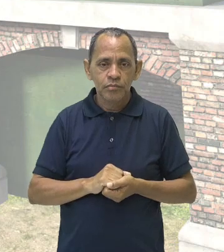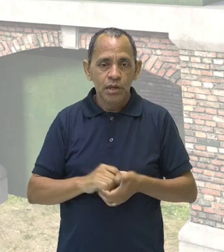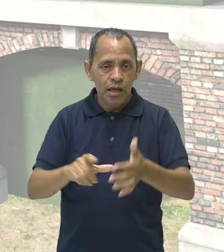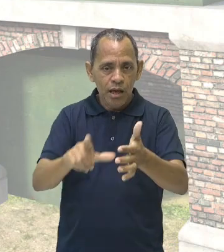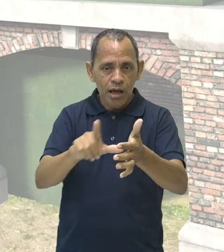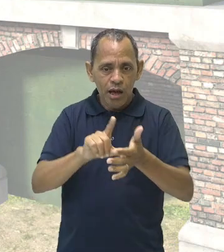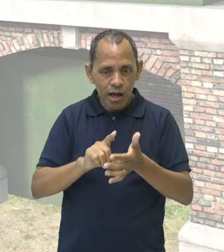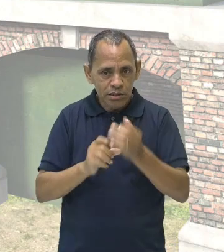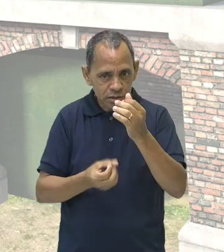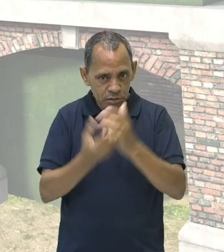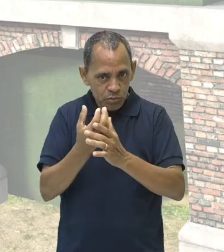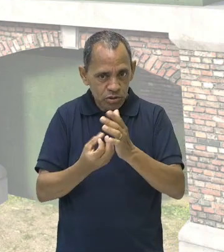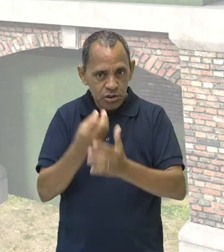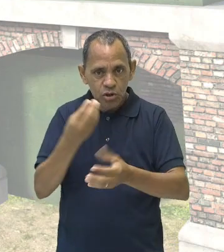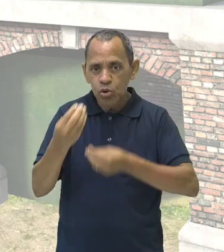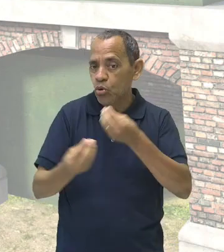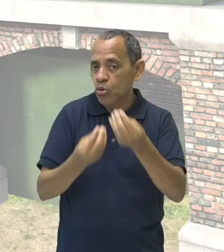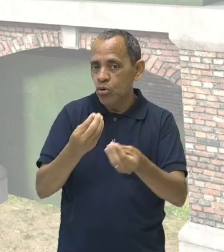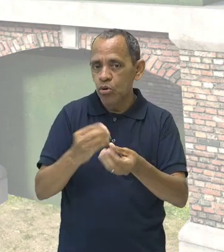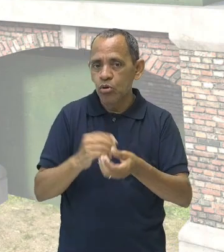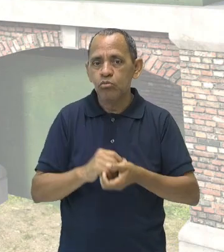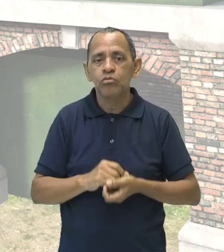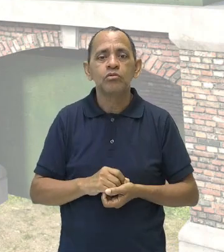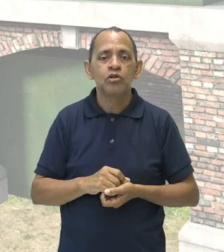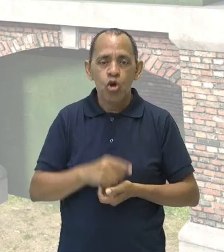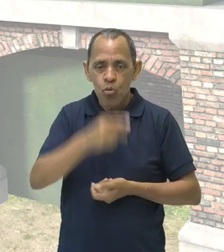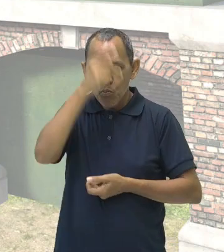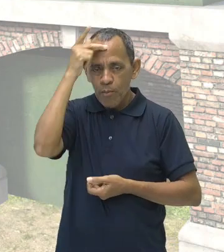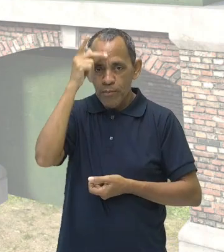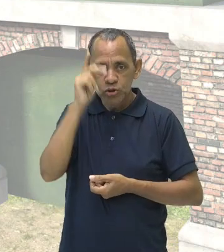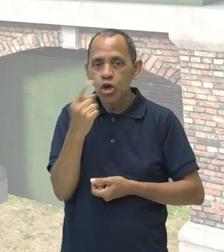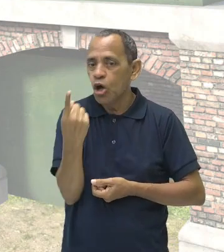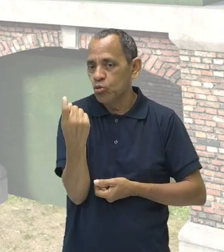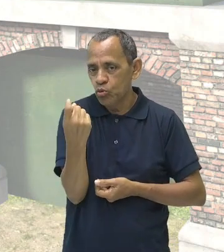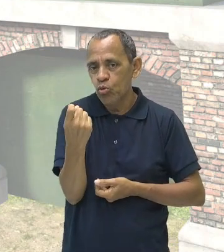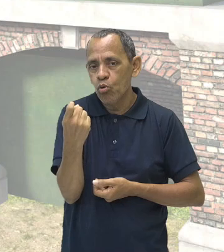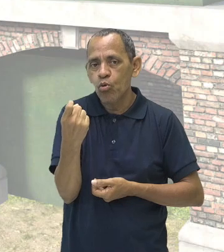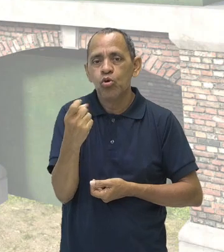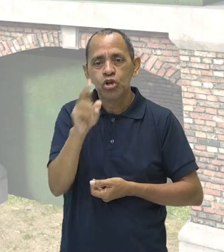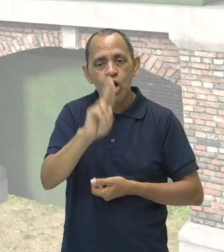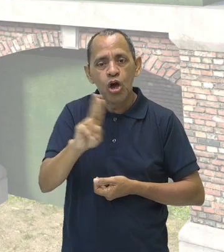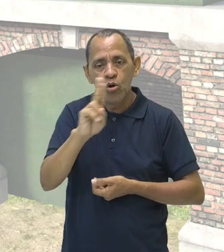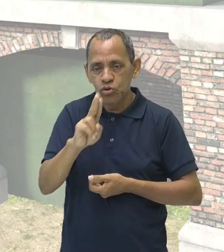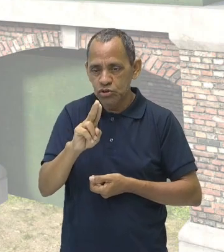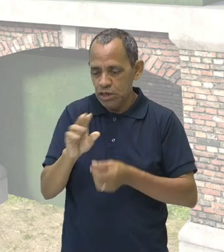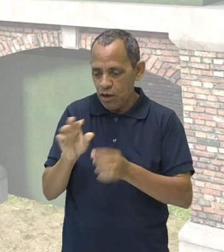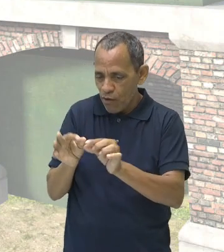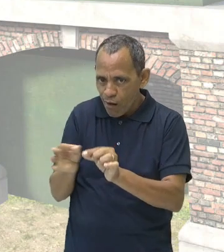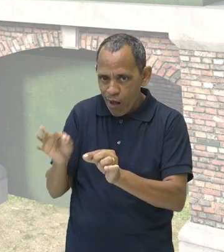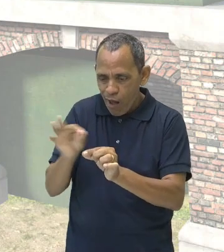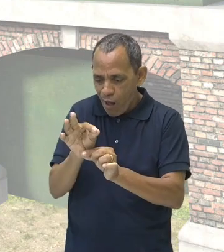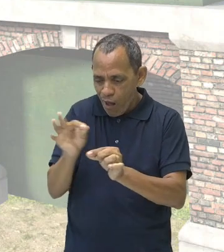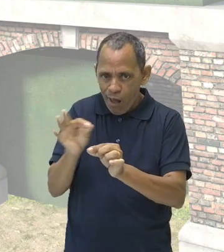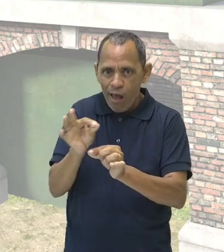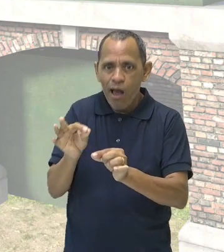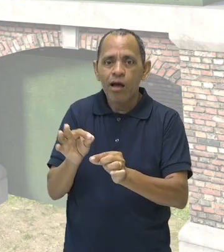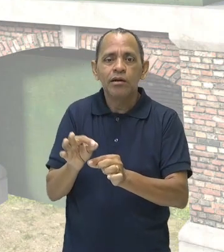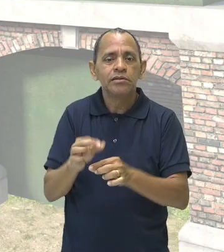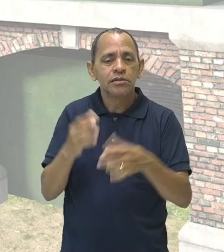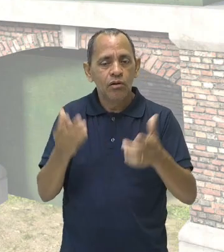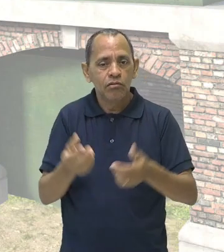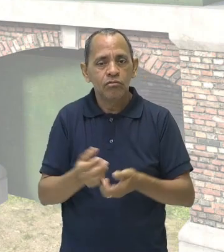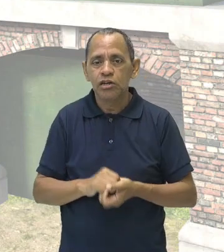essa produção ela era feita manualmente e o trabalhador artesanal ele não conseguia fazer